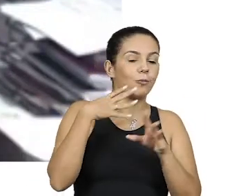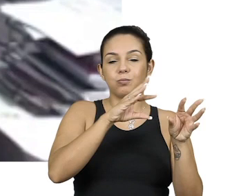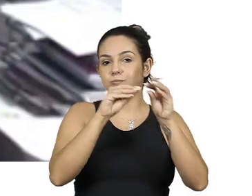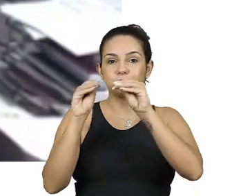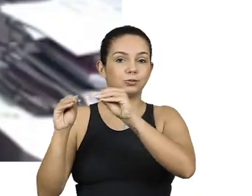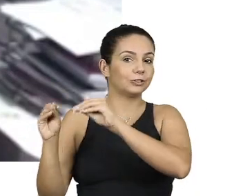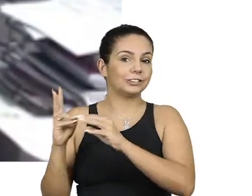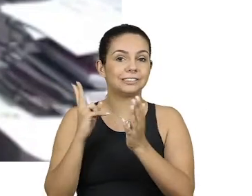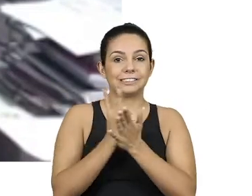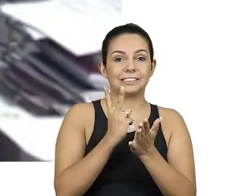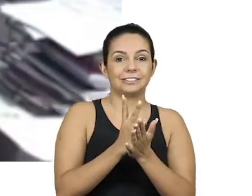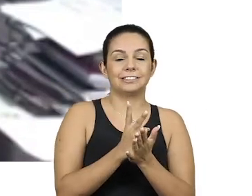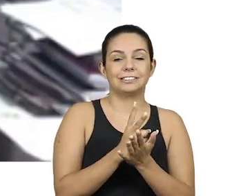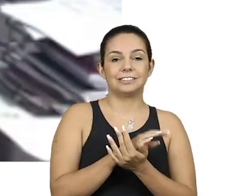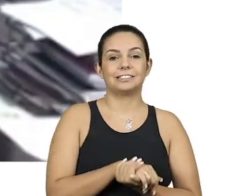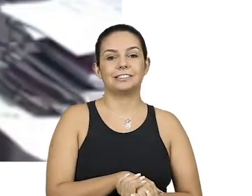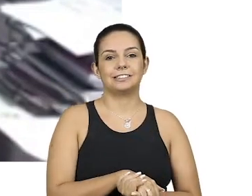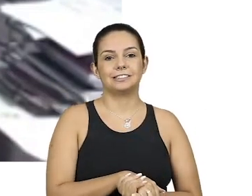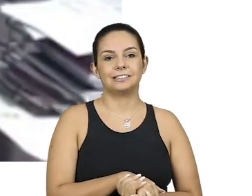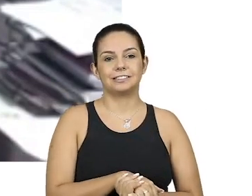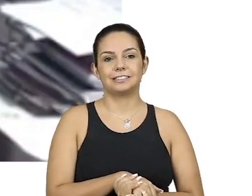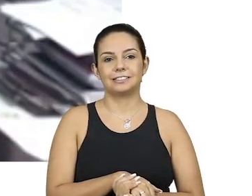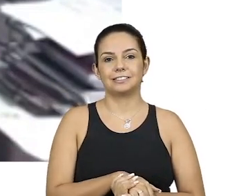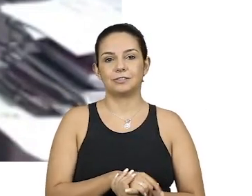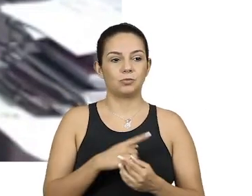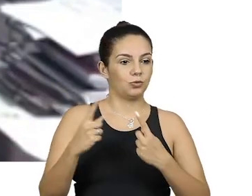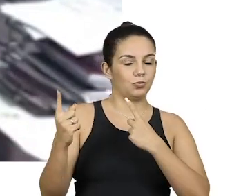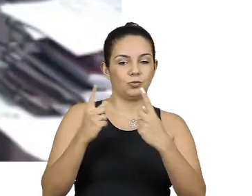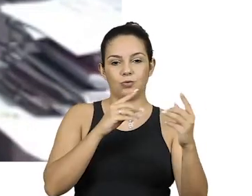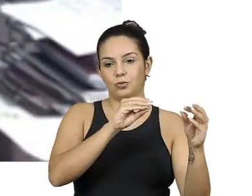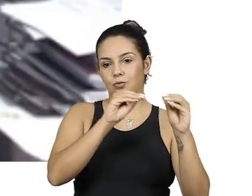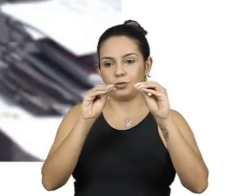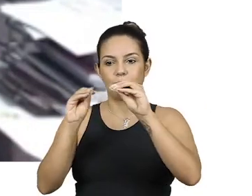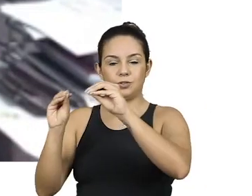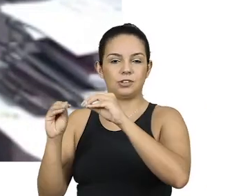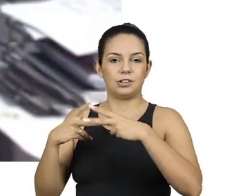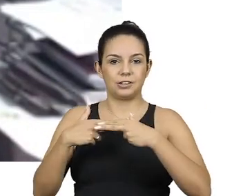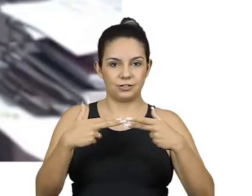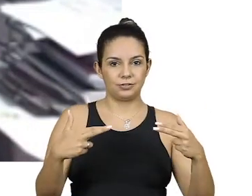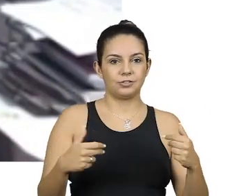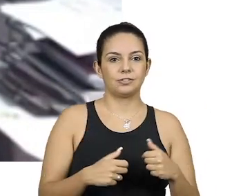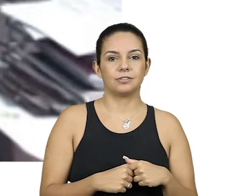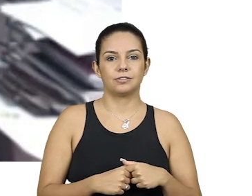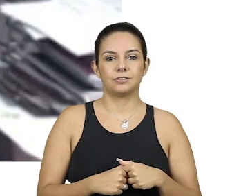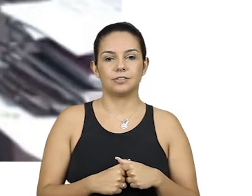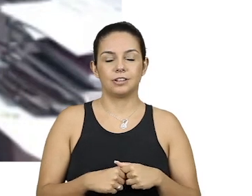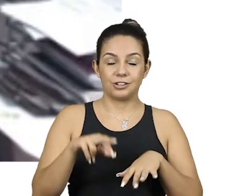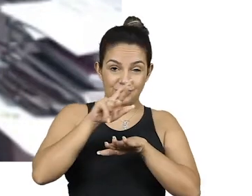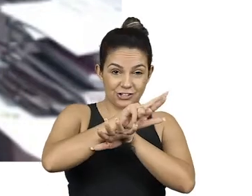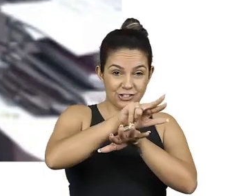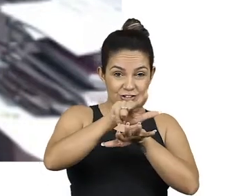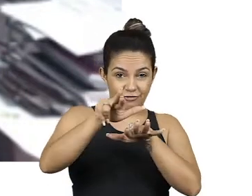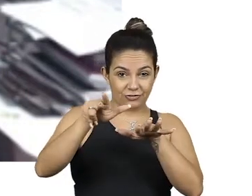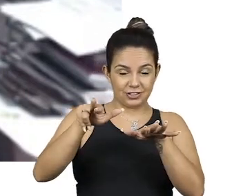sempre estive em trânsito nas coisas. Então, a diversidade